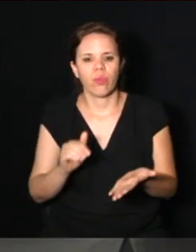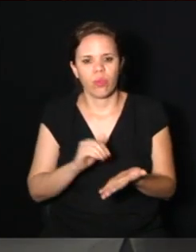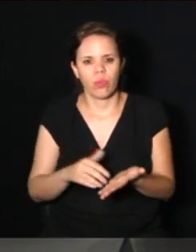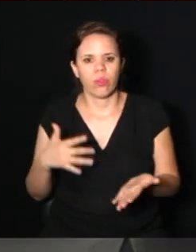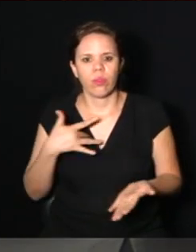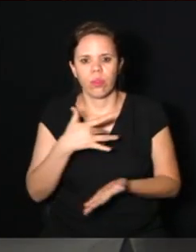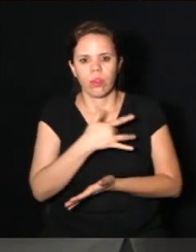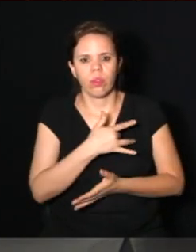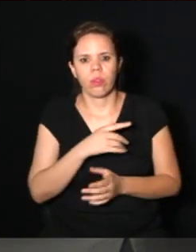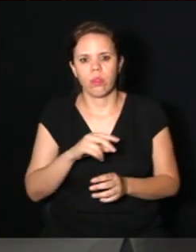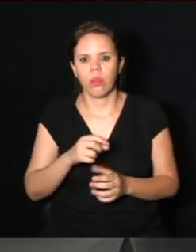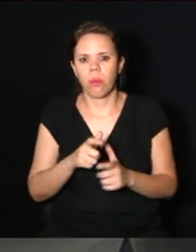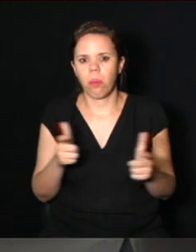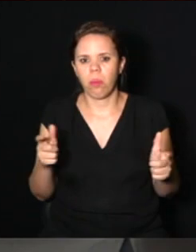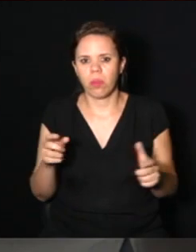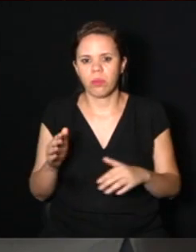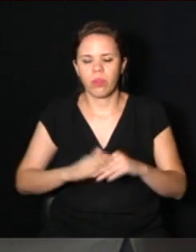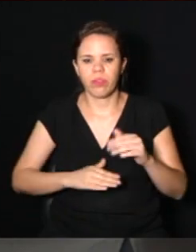Saúde, o aumento desses profissionais.